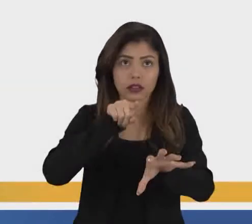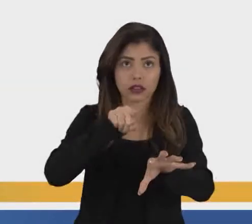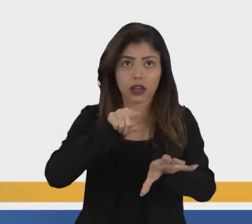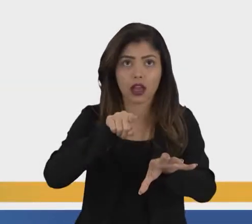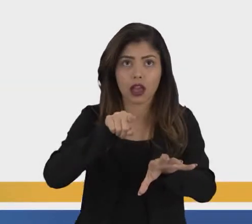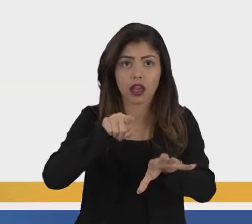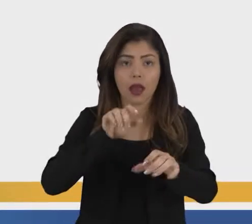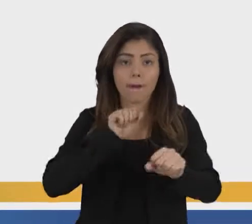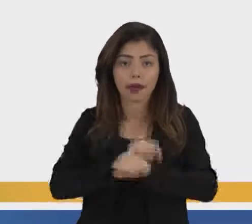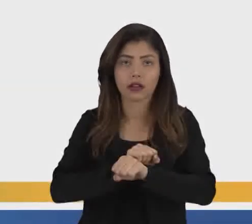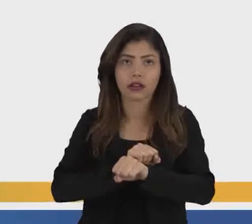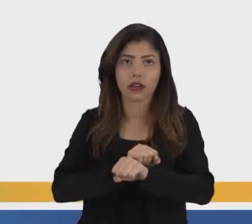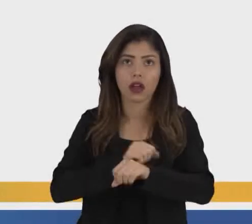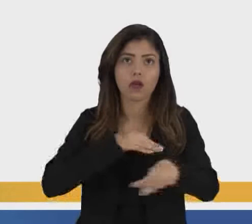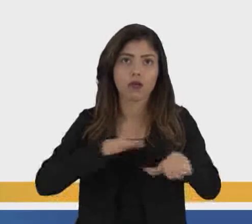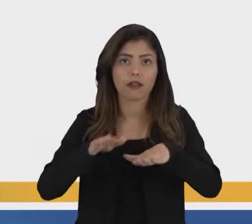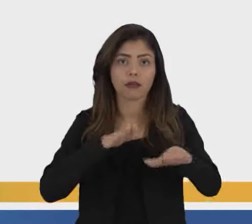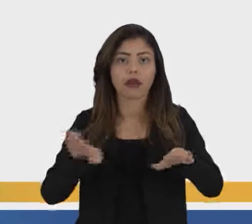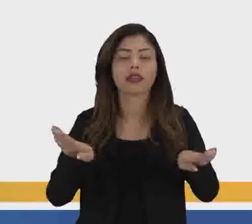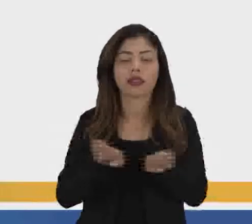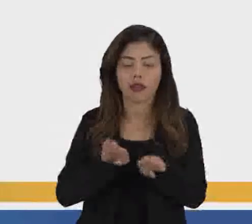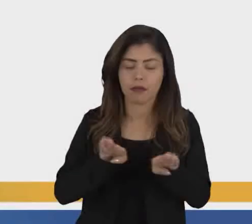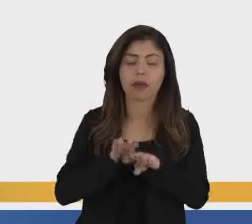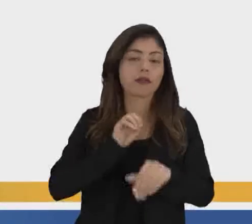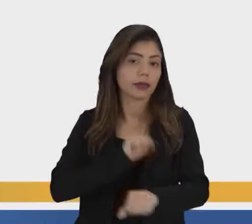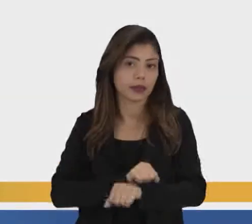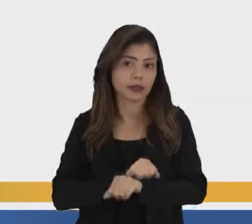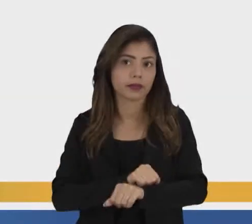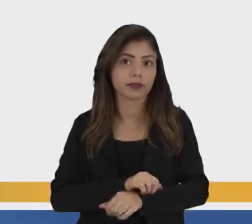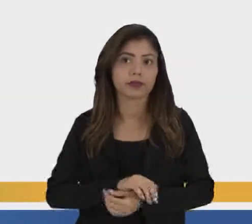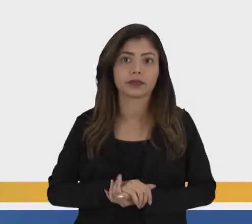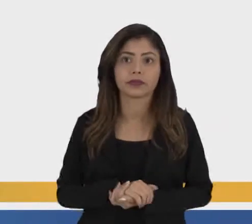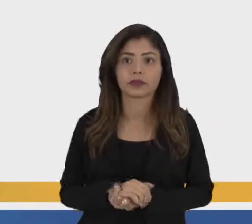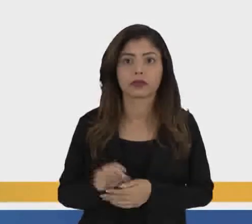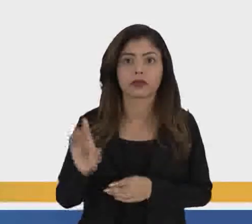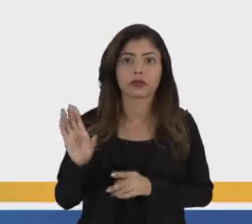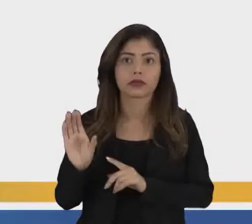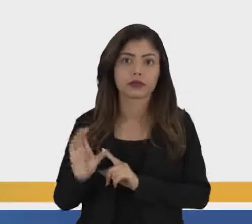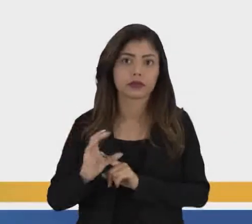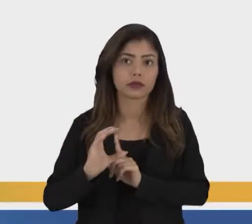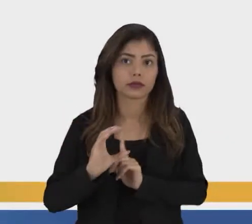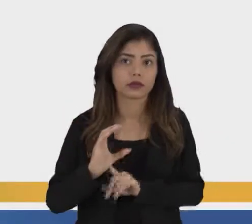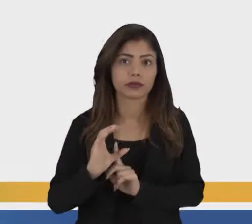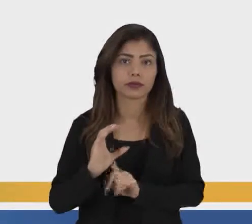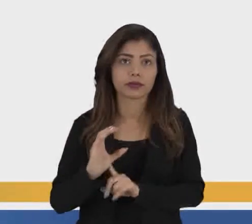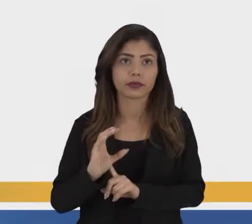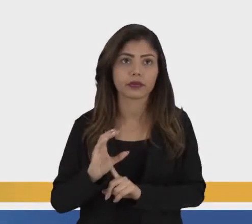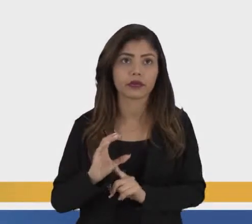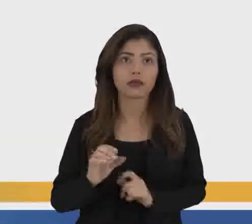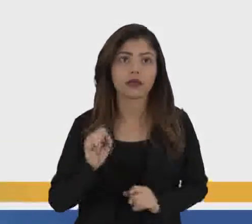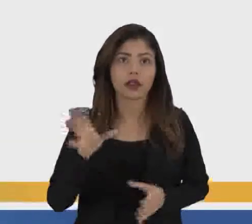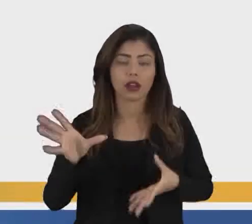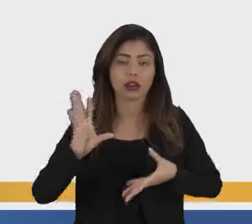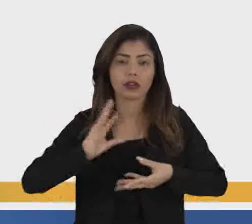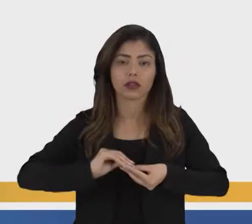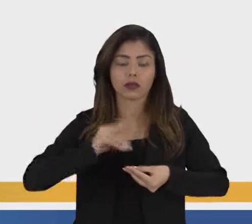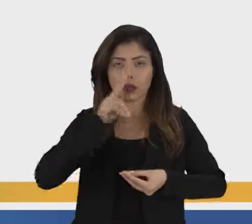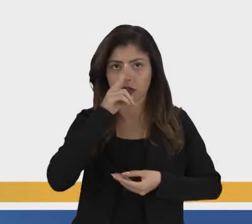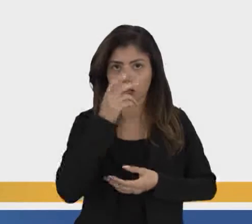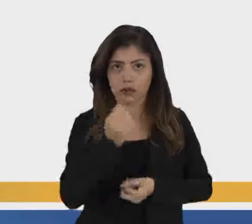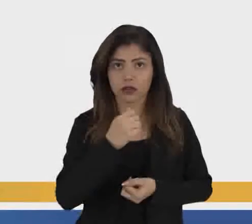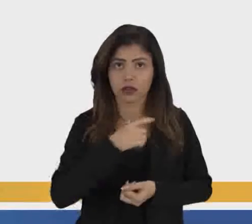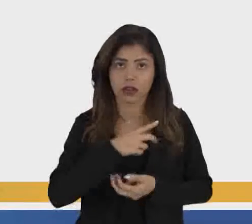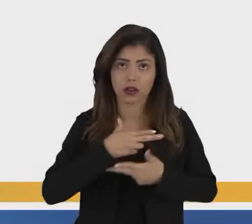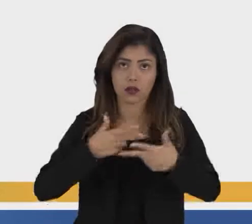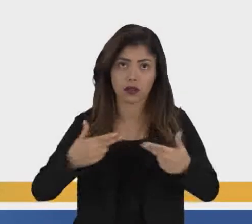uma força e assim que essa força cessa, o movimento também cessa. Alternativa C. Se a